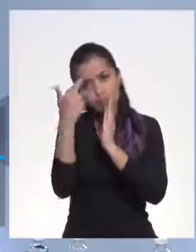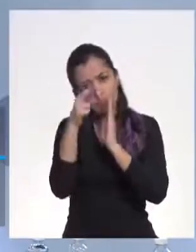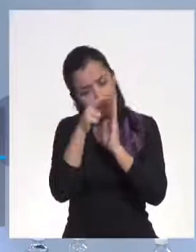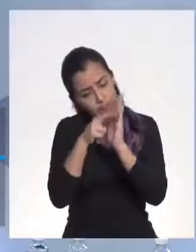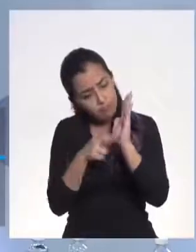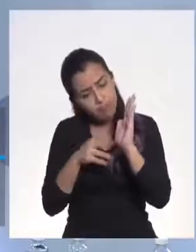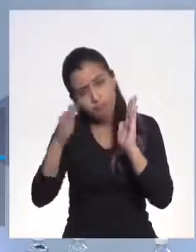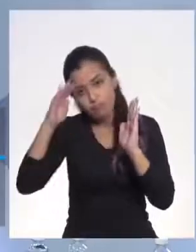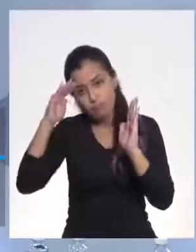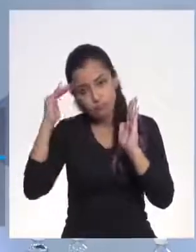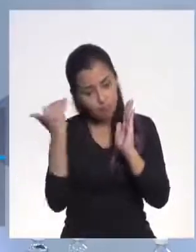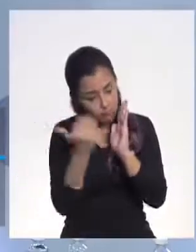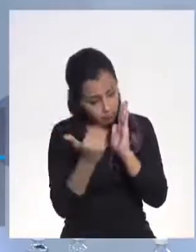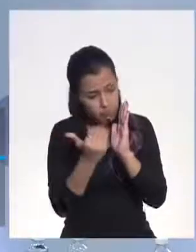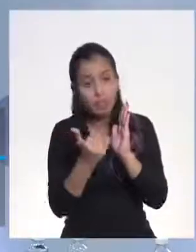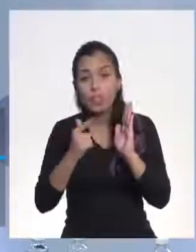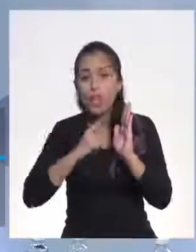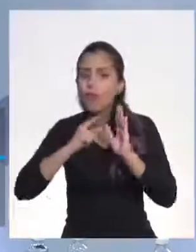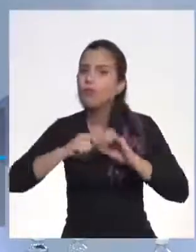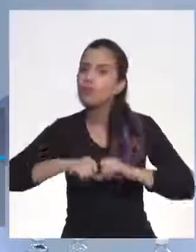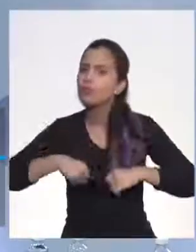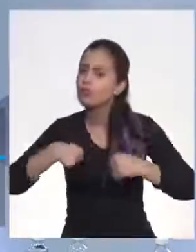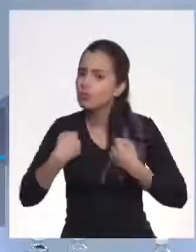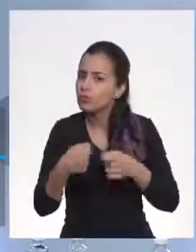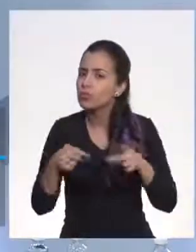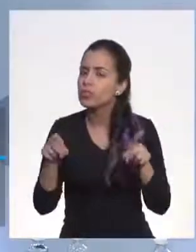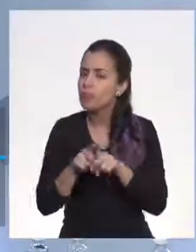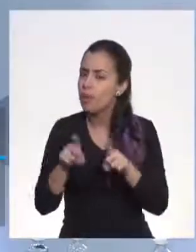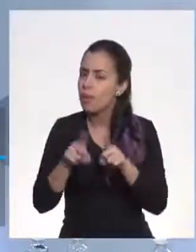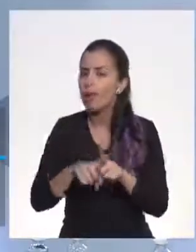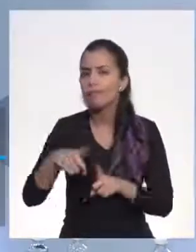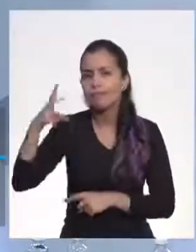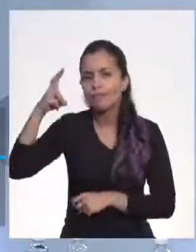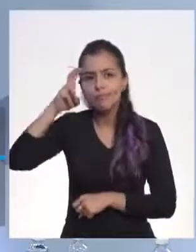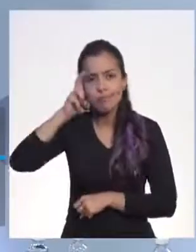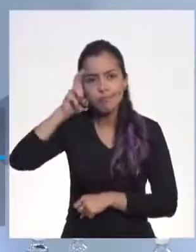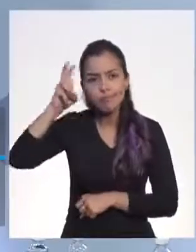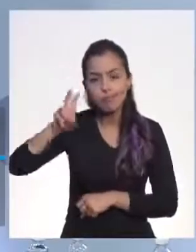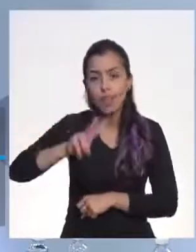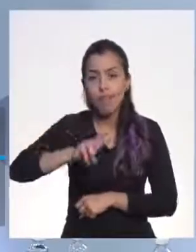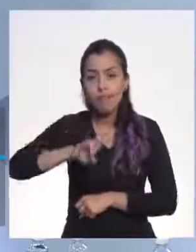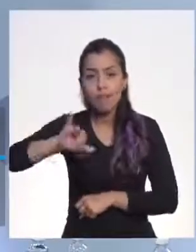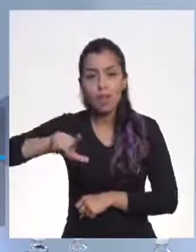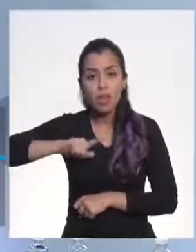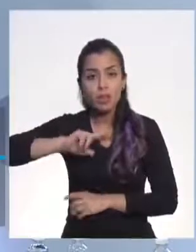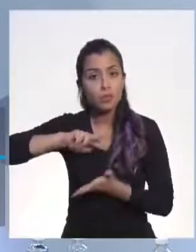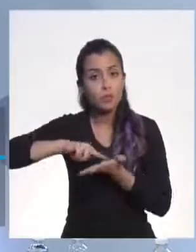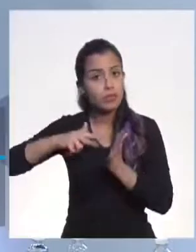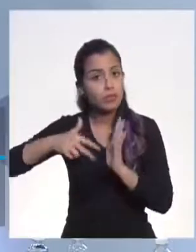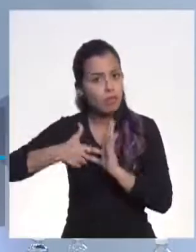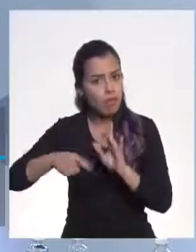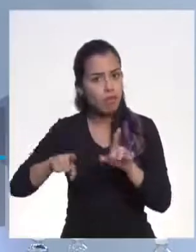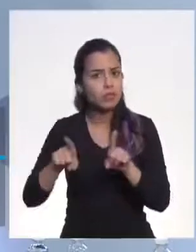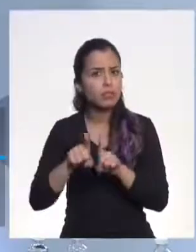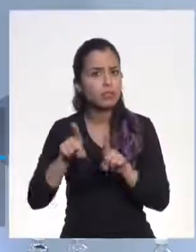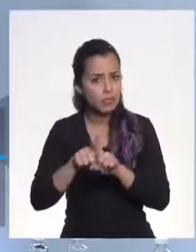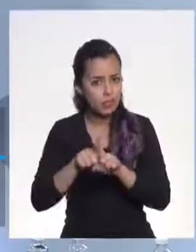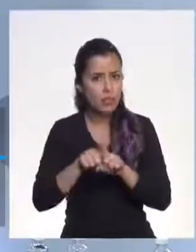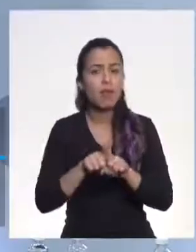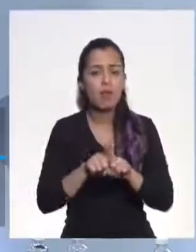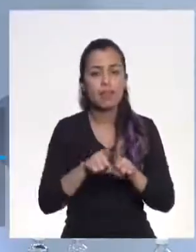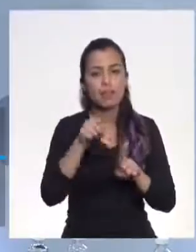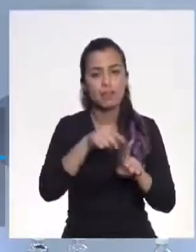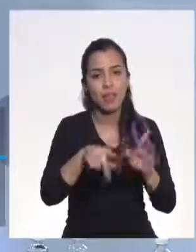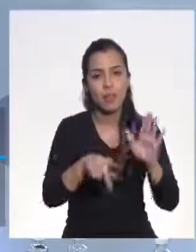perfeito teve uma um esforço uma coisa uma genialidade e isso vai provocar um sentido isso também tá dentro dos